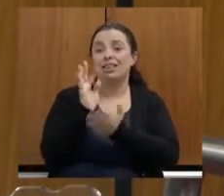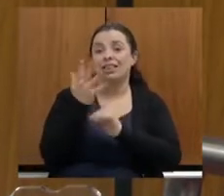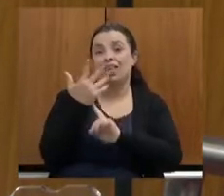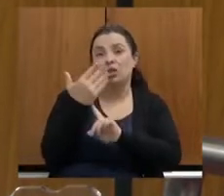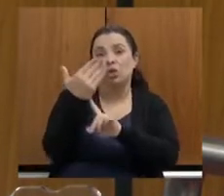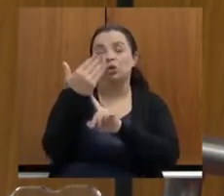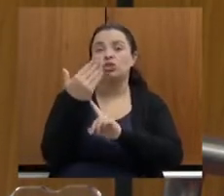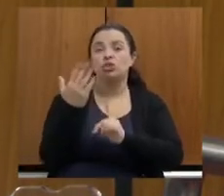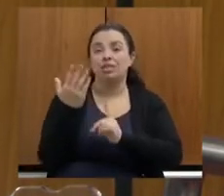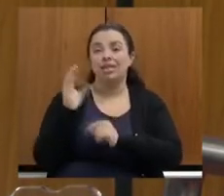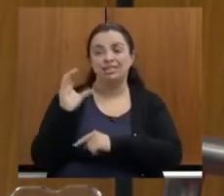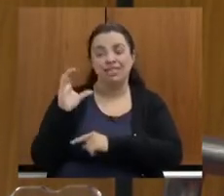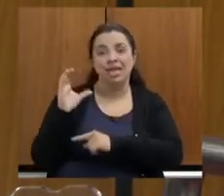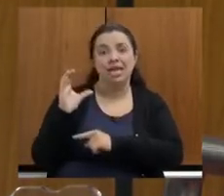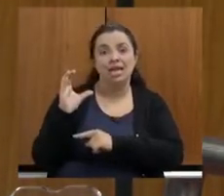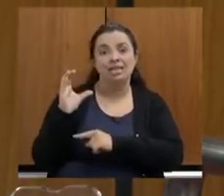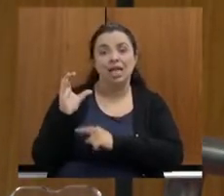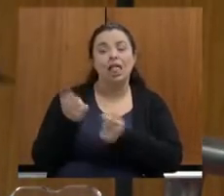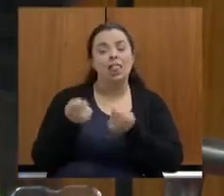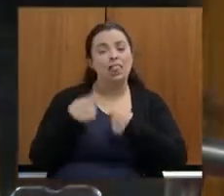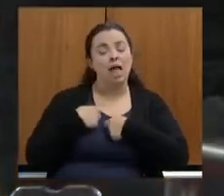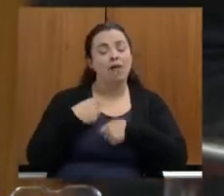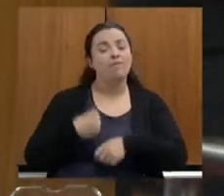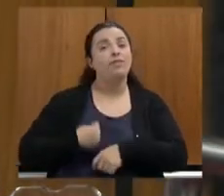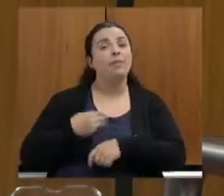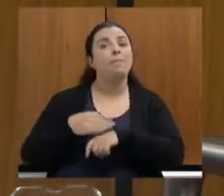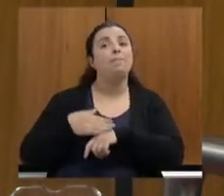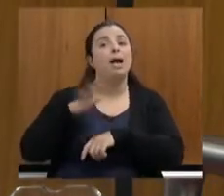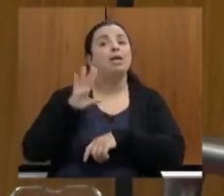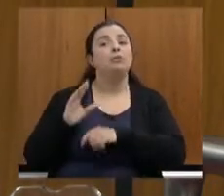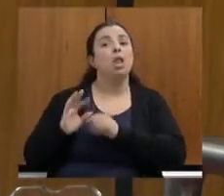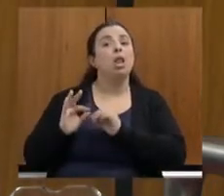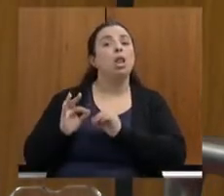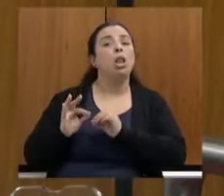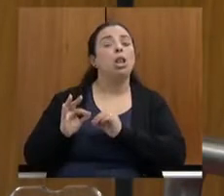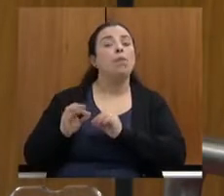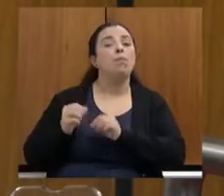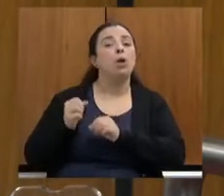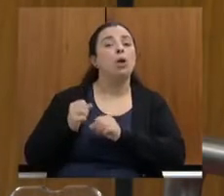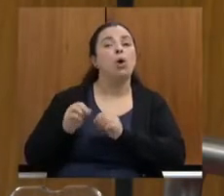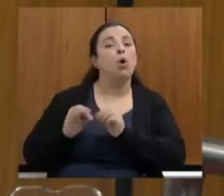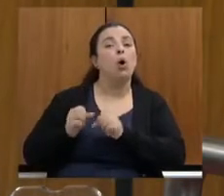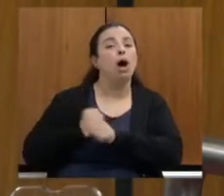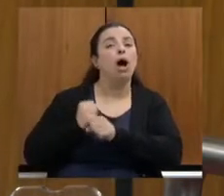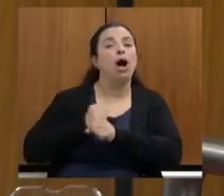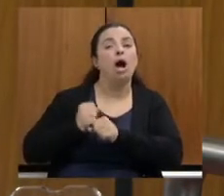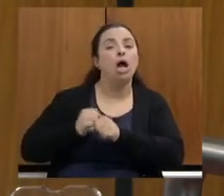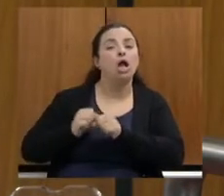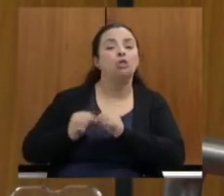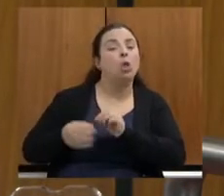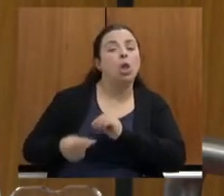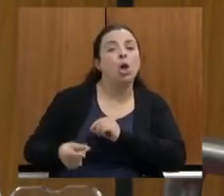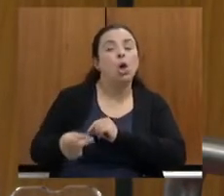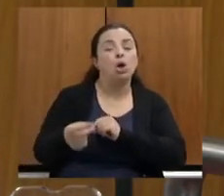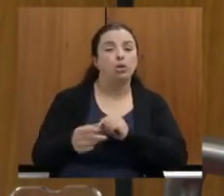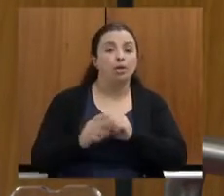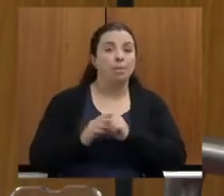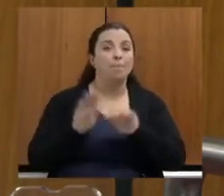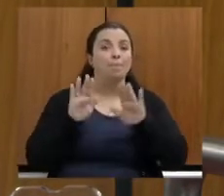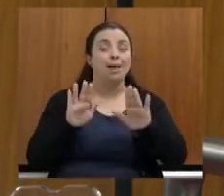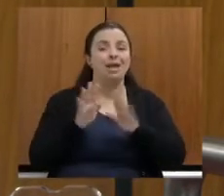gente tem prolongado a vida a gente tá vivendo muito né só que os nossos pés EA tirania de pessoas